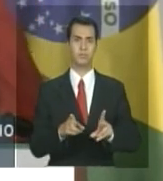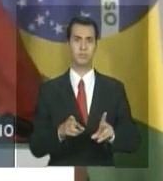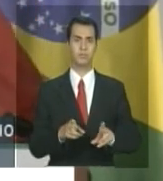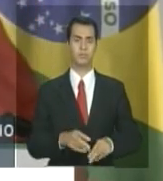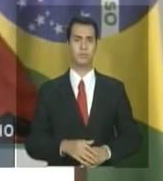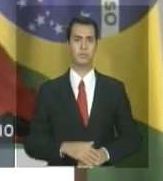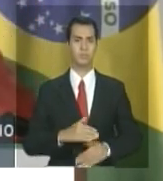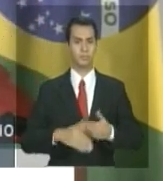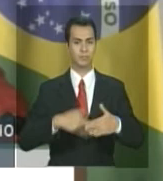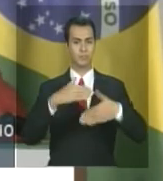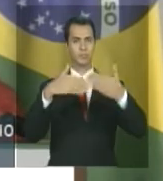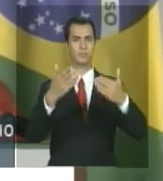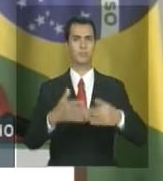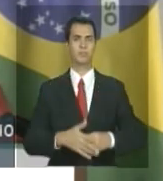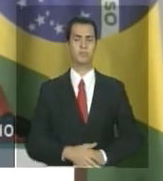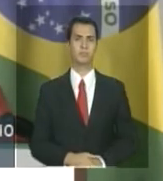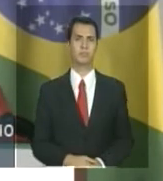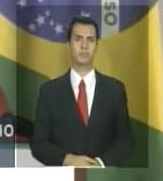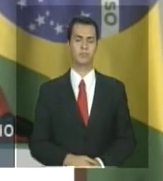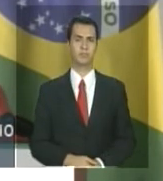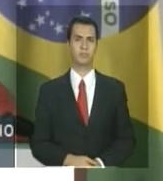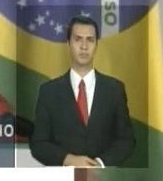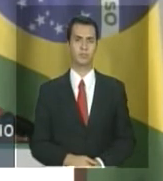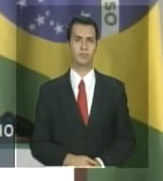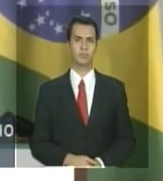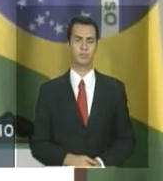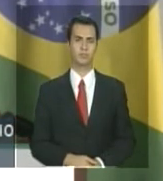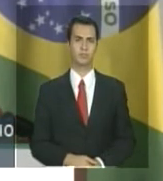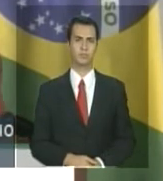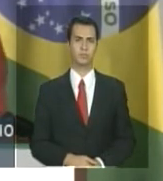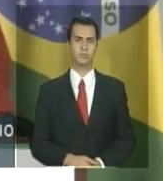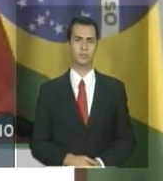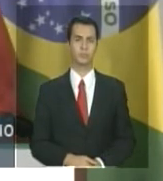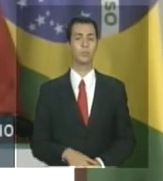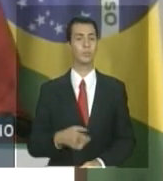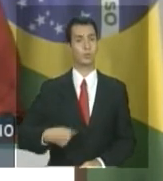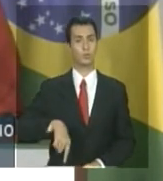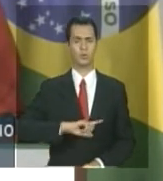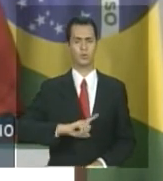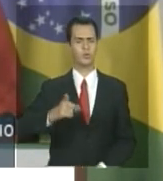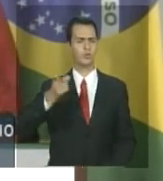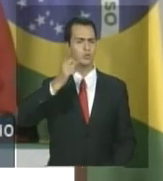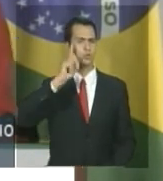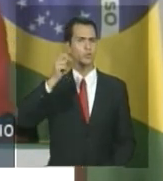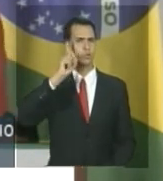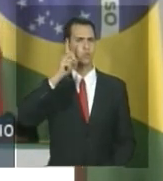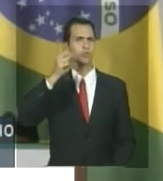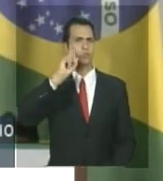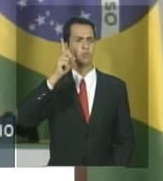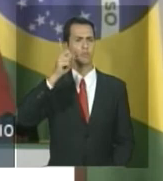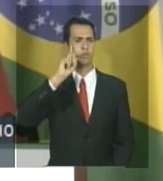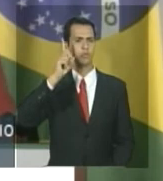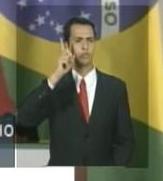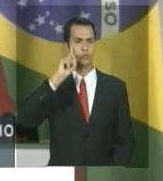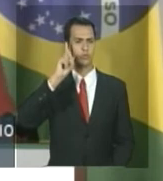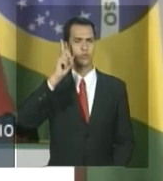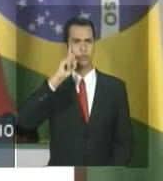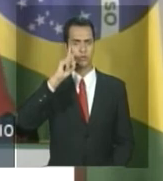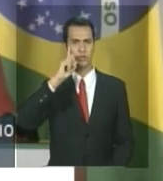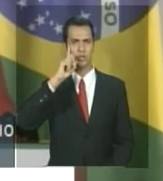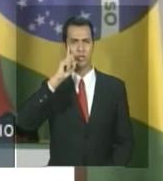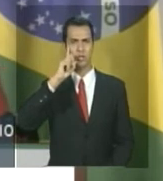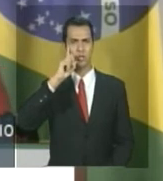aperfeiçoados. Nós não temos um único dia em que esses projetos estarão prontos e